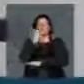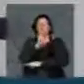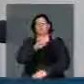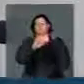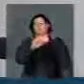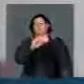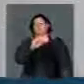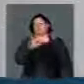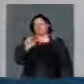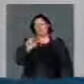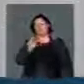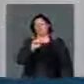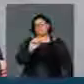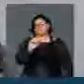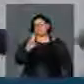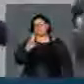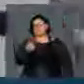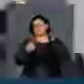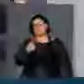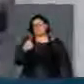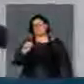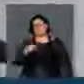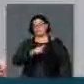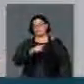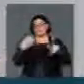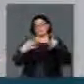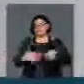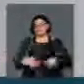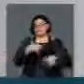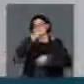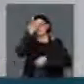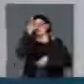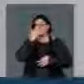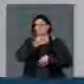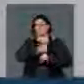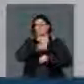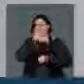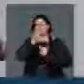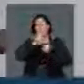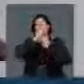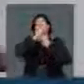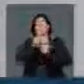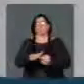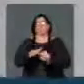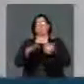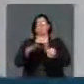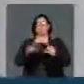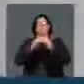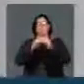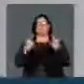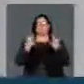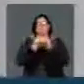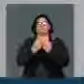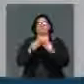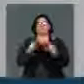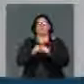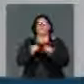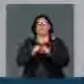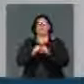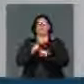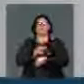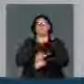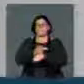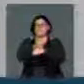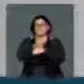Cunha, com certeza, foi um dos que melhor se apresentou nesse seminário. Destaco também a premiação Prêmio